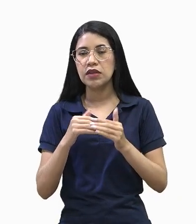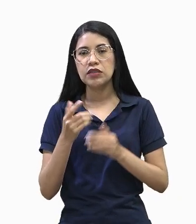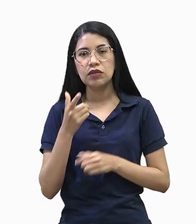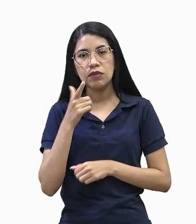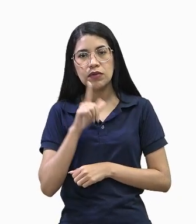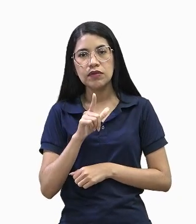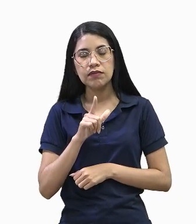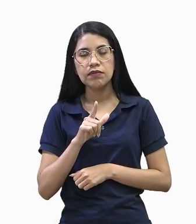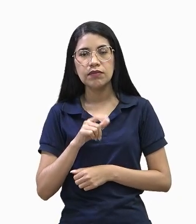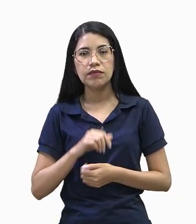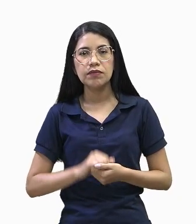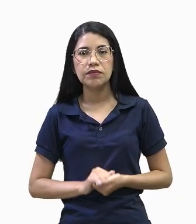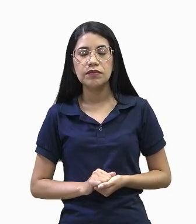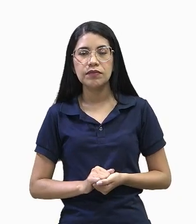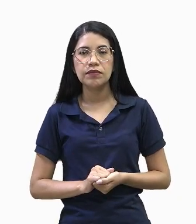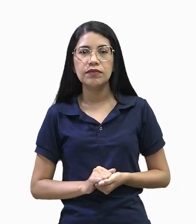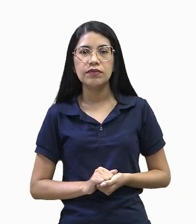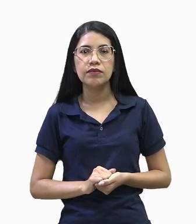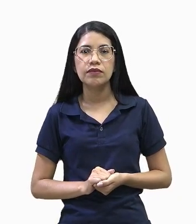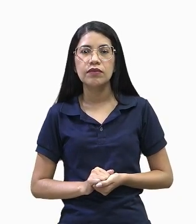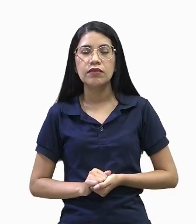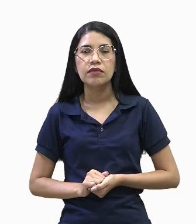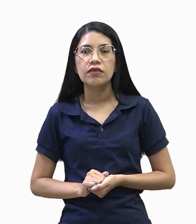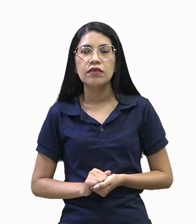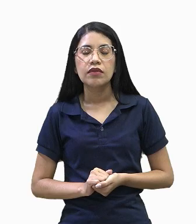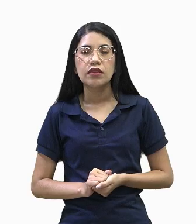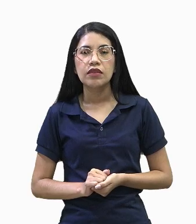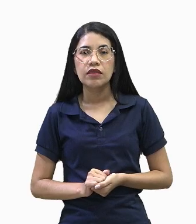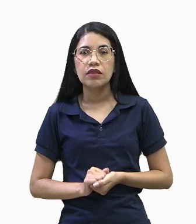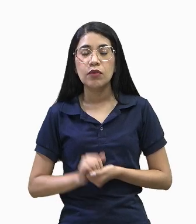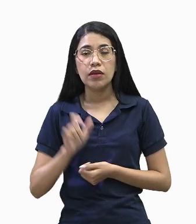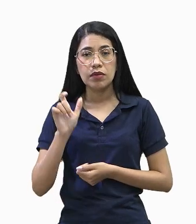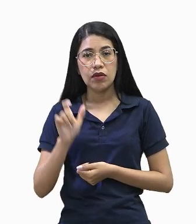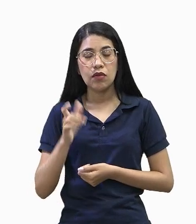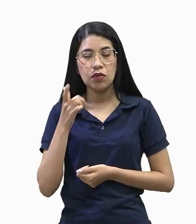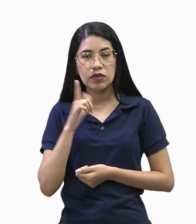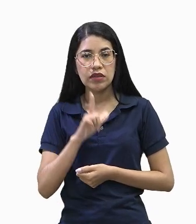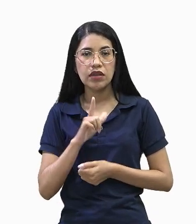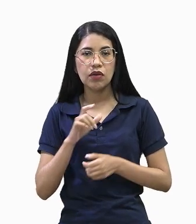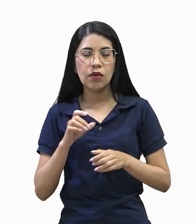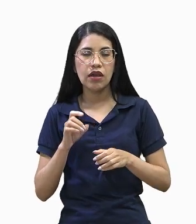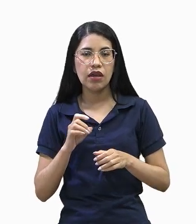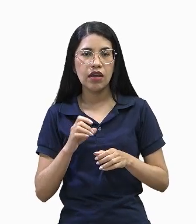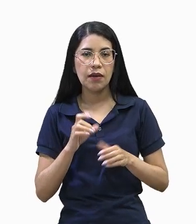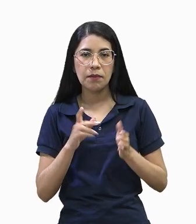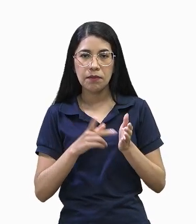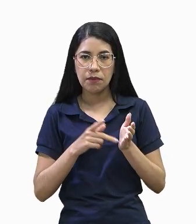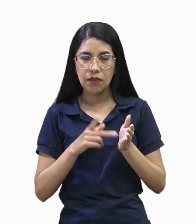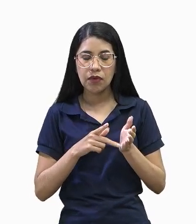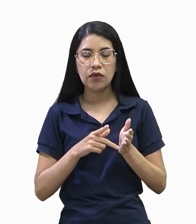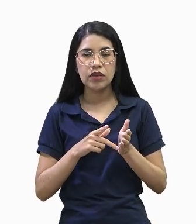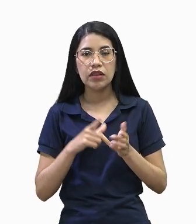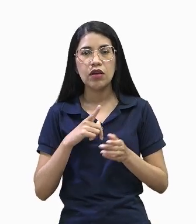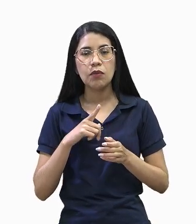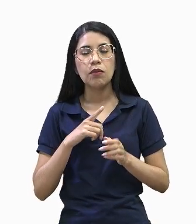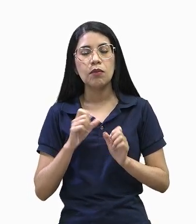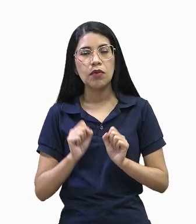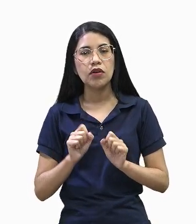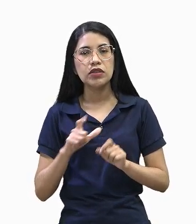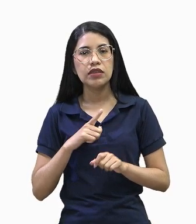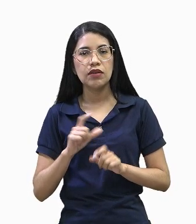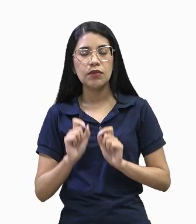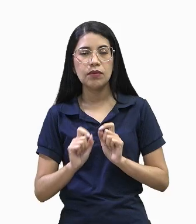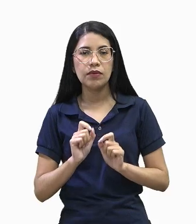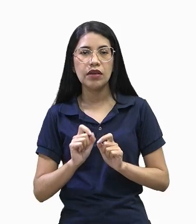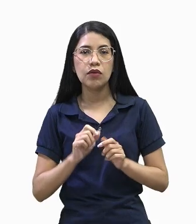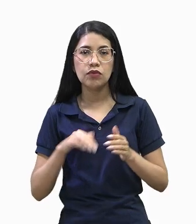dentro do jogo. Uma vez que o jogador conseguiu realizar um try, ele tem direito automaticamente de